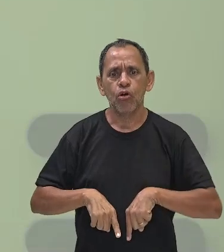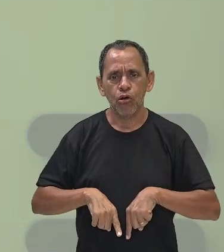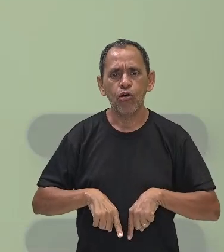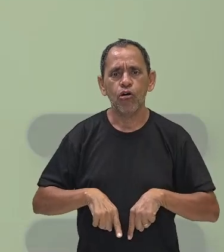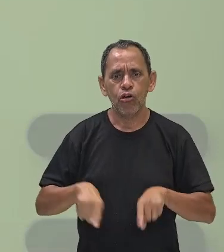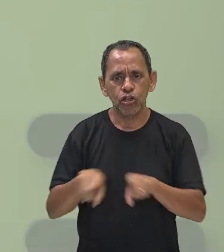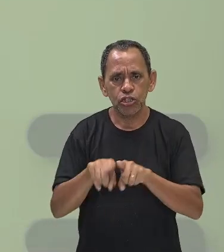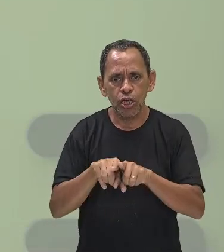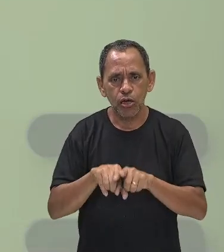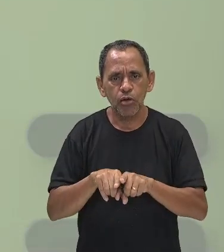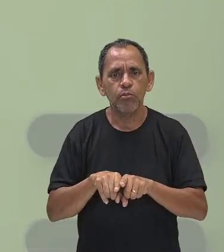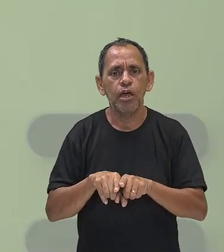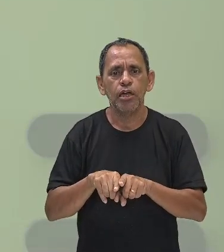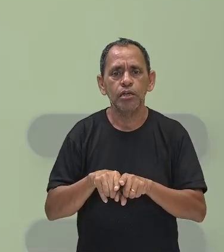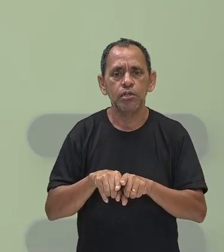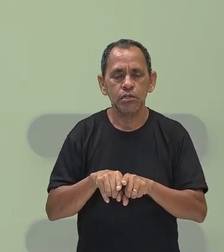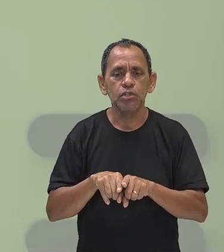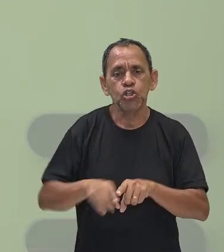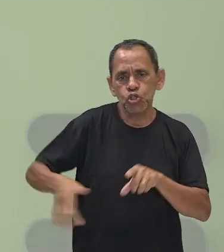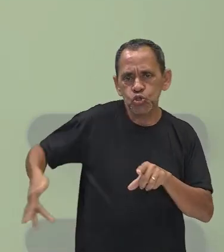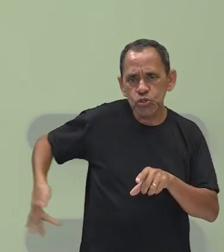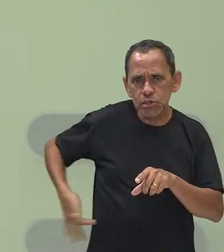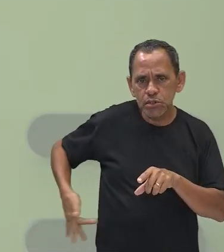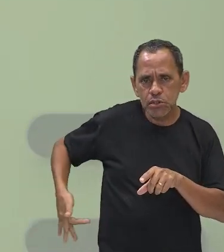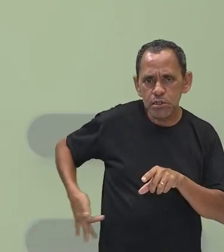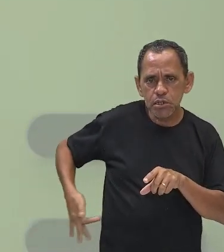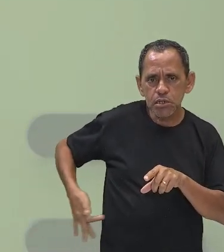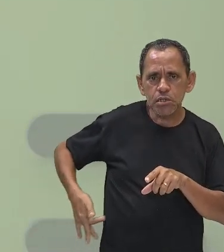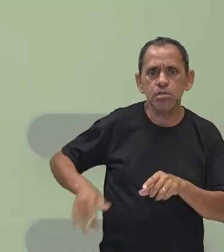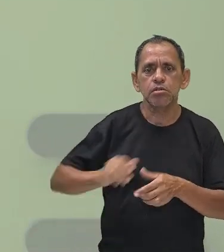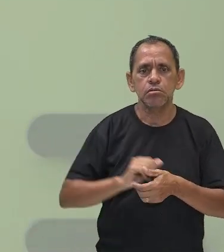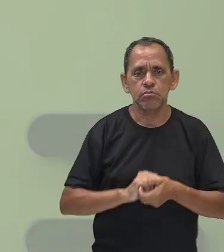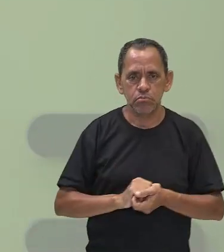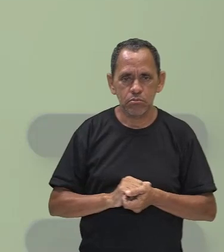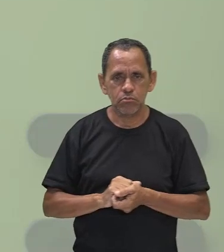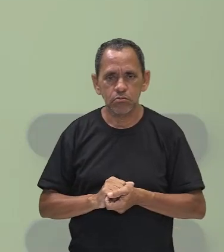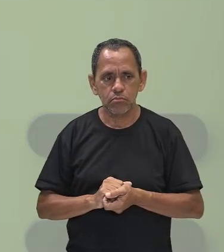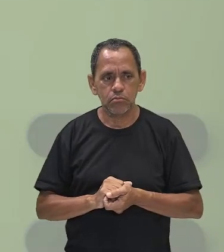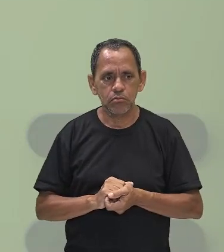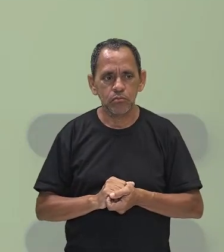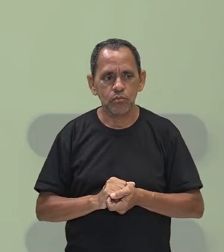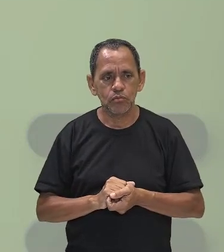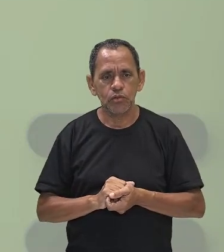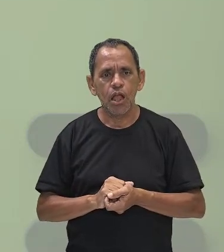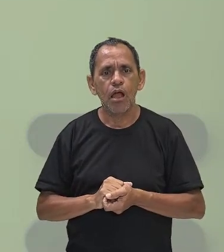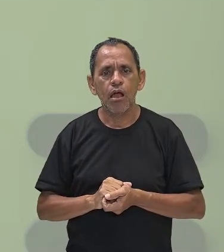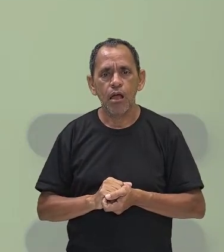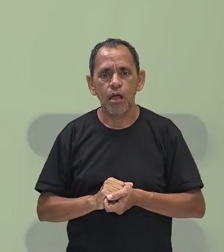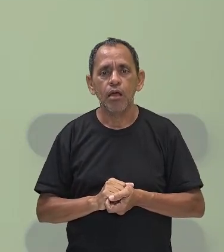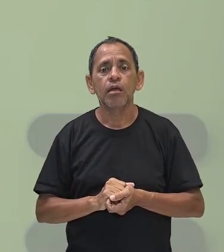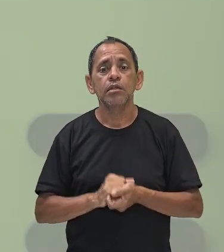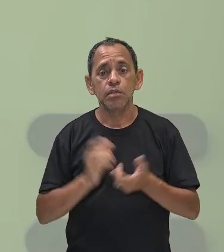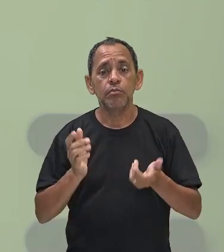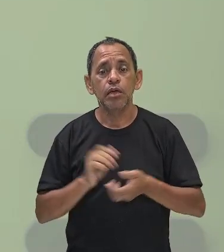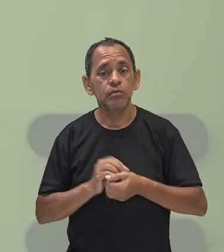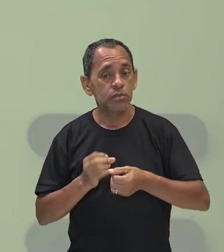órgão, os rins, são dois, na verdade, são um par, onde ele vai ser filtrado e vai ser